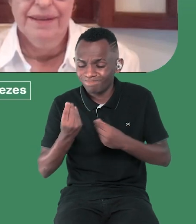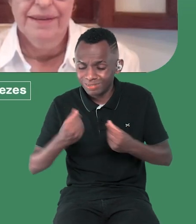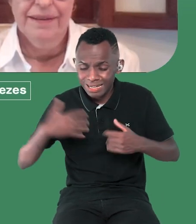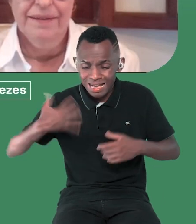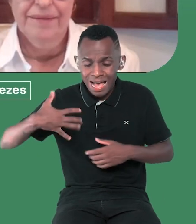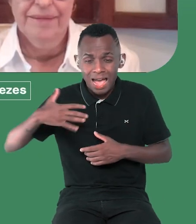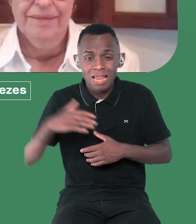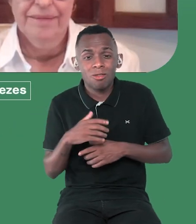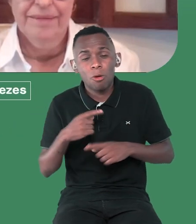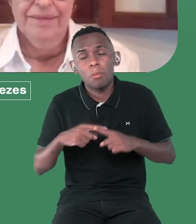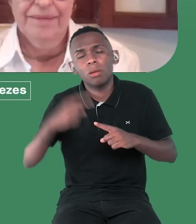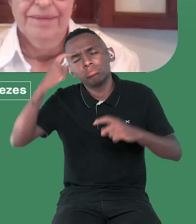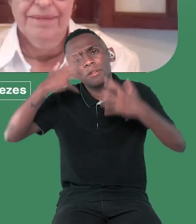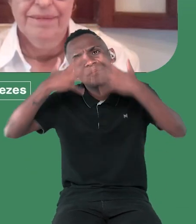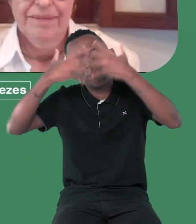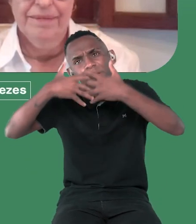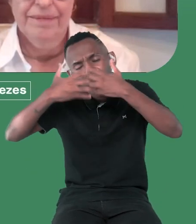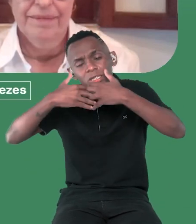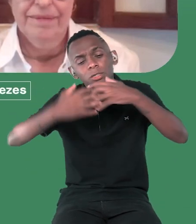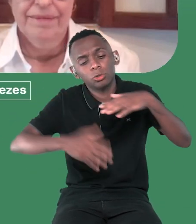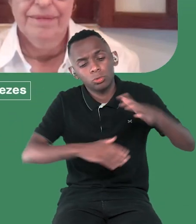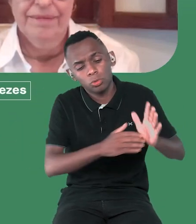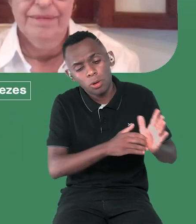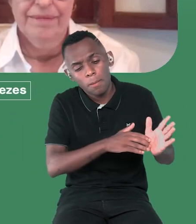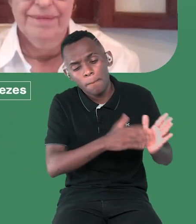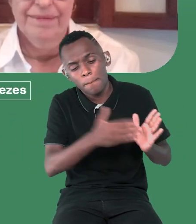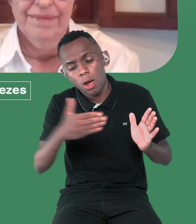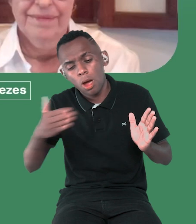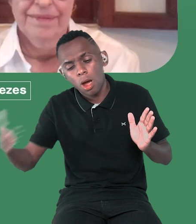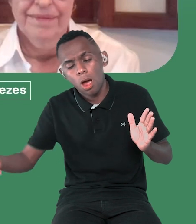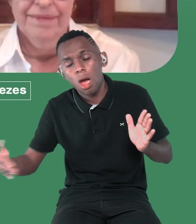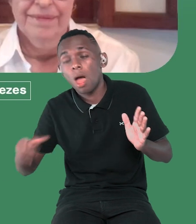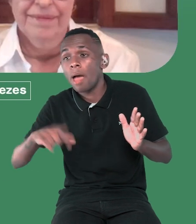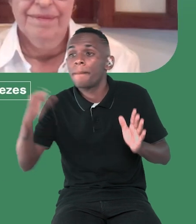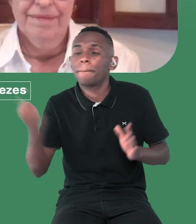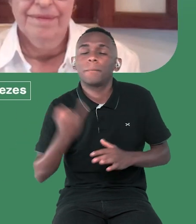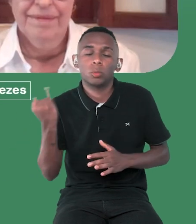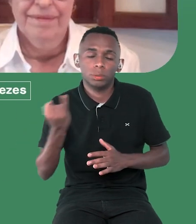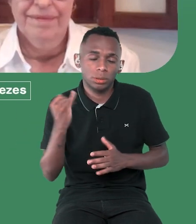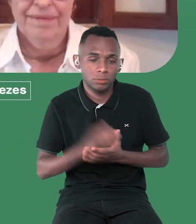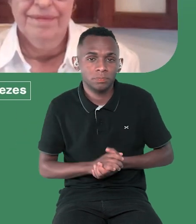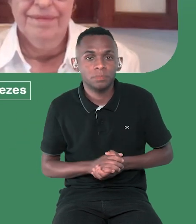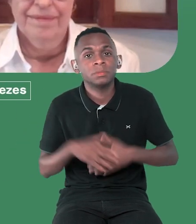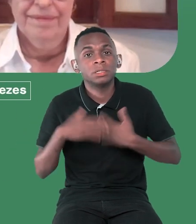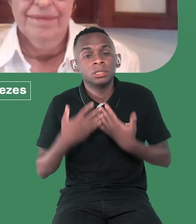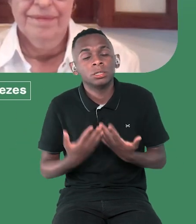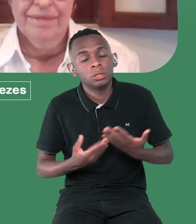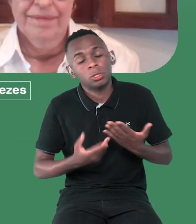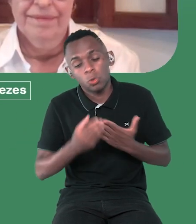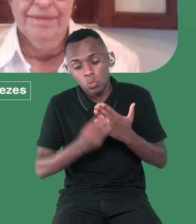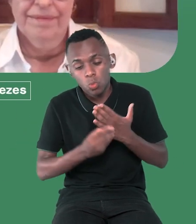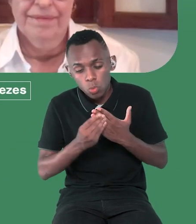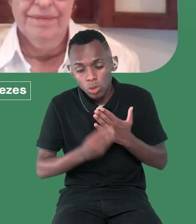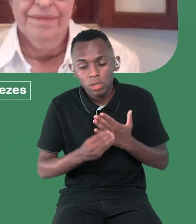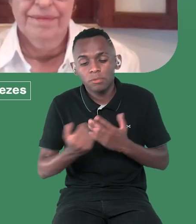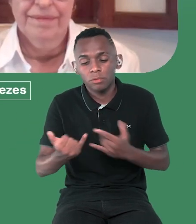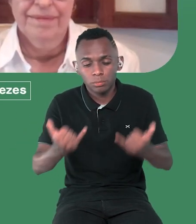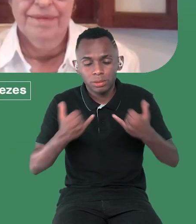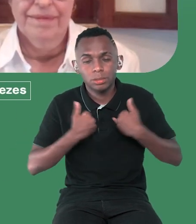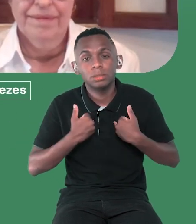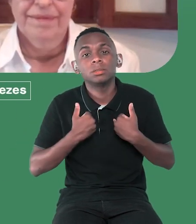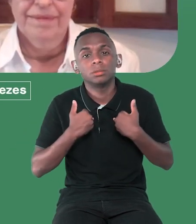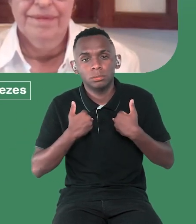As reflexões sobre o tempo, sobre a passagem do tempo, né? Isso para mim é muito importante. Então, esse livro me disse